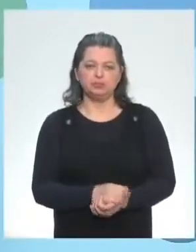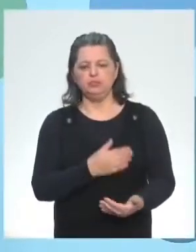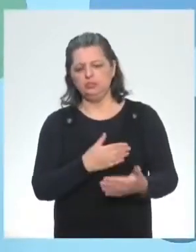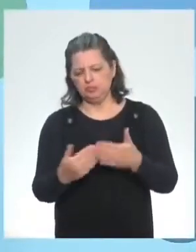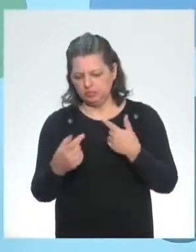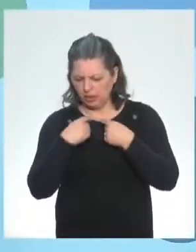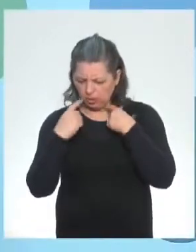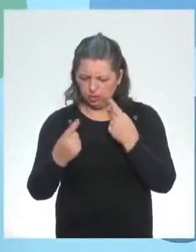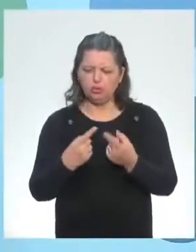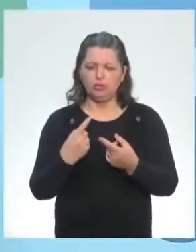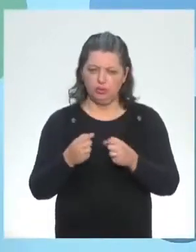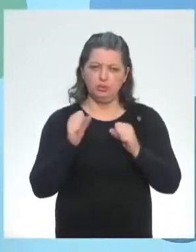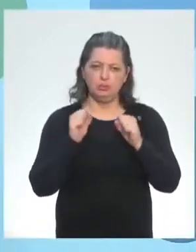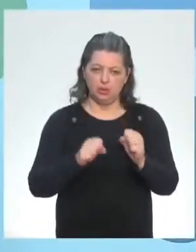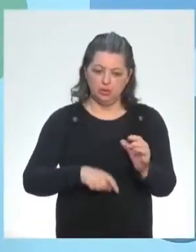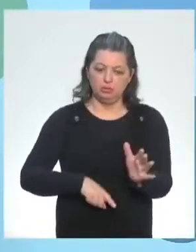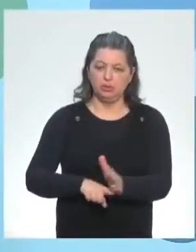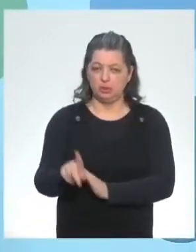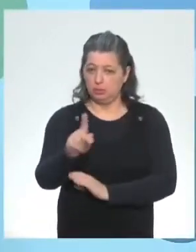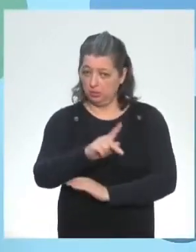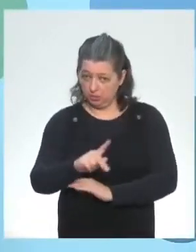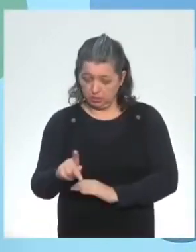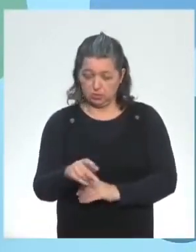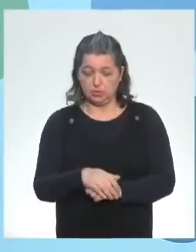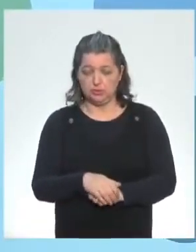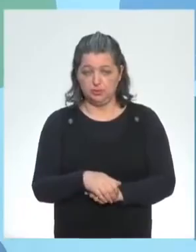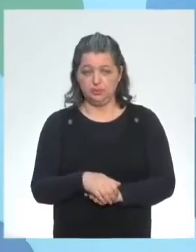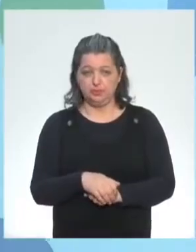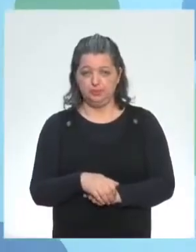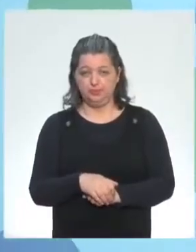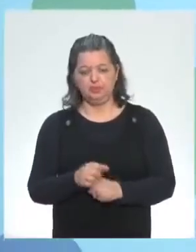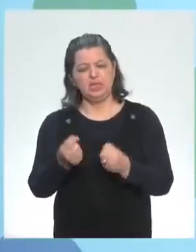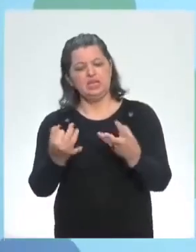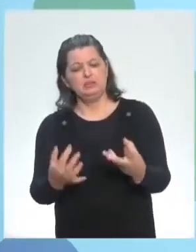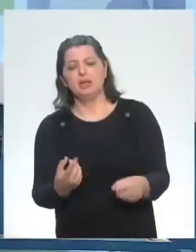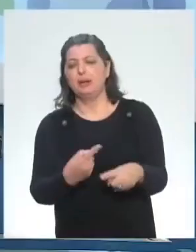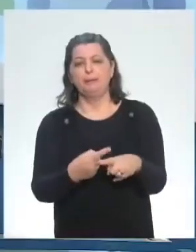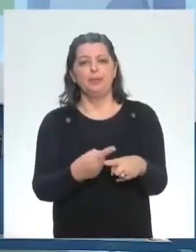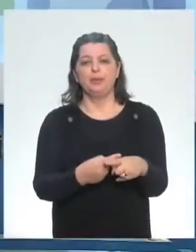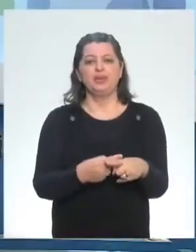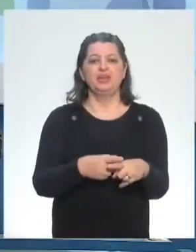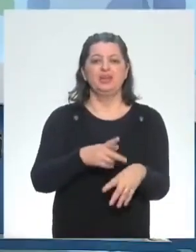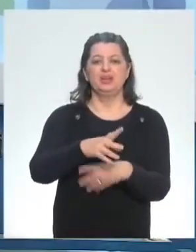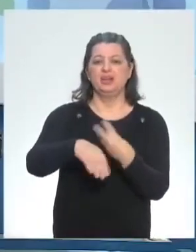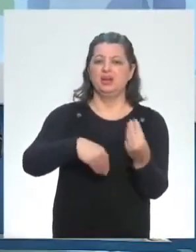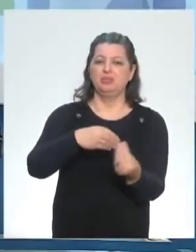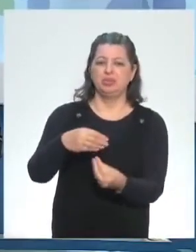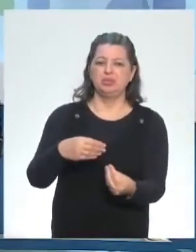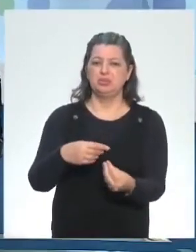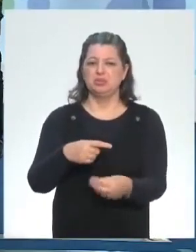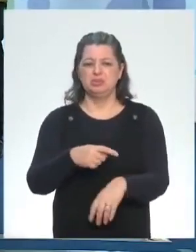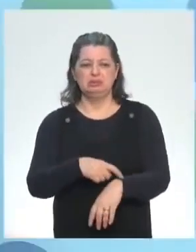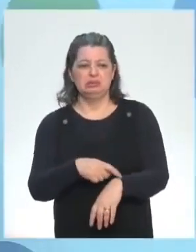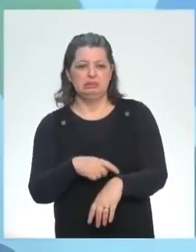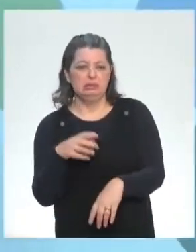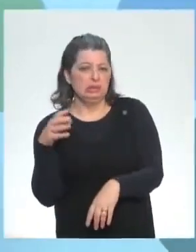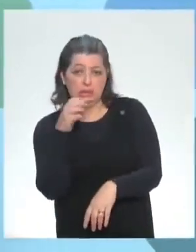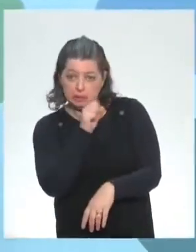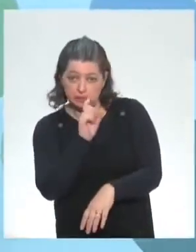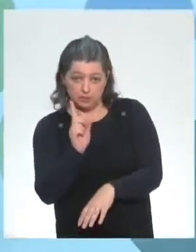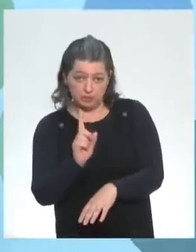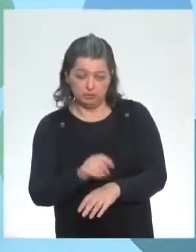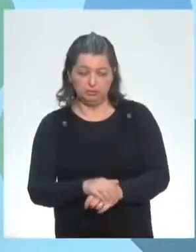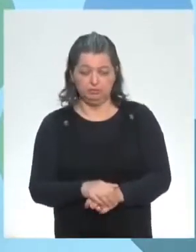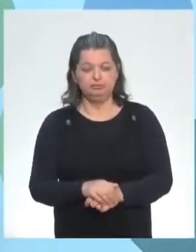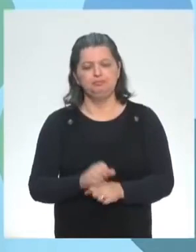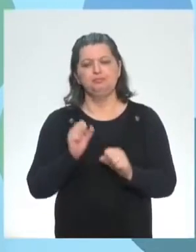para ajudar você, talvez alguma coisa que não foi tratada aqui na aula, explicar por que talvez aqui a reação não ocorreu como esperado, o que se esperava. Conte